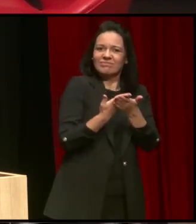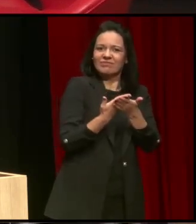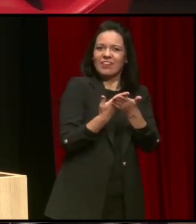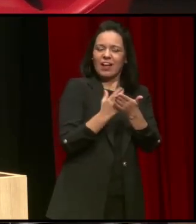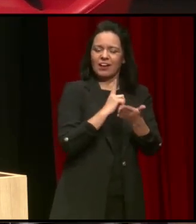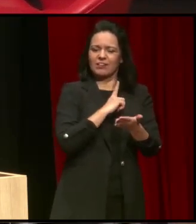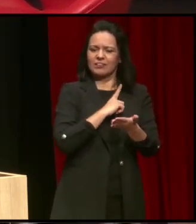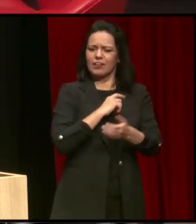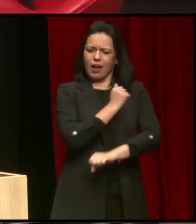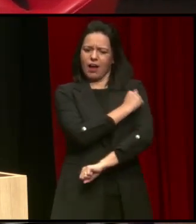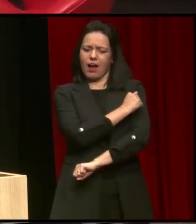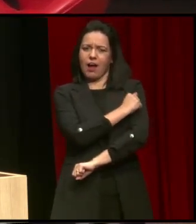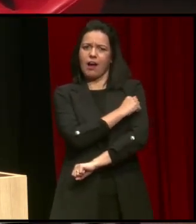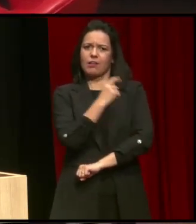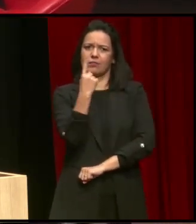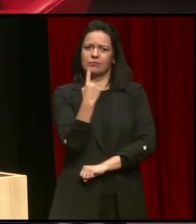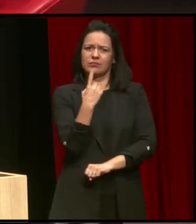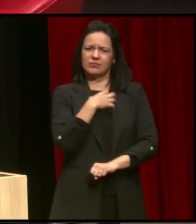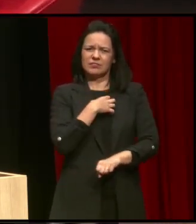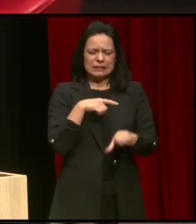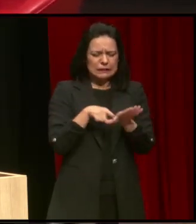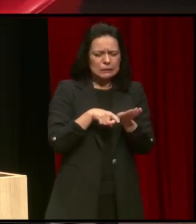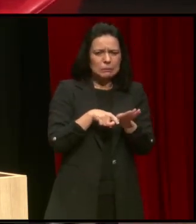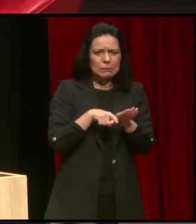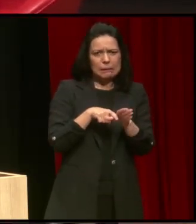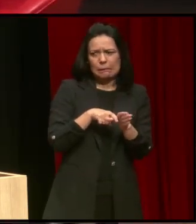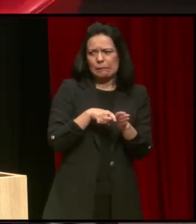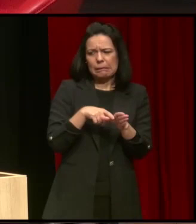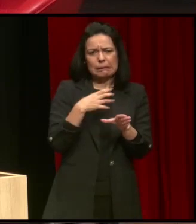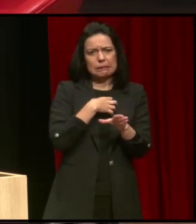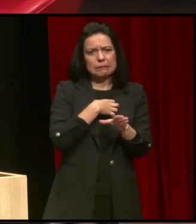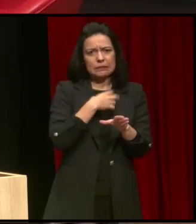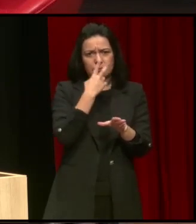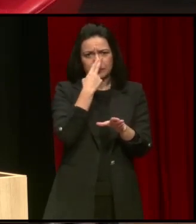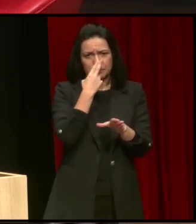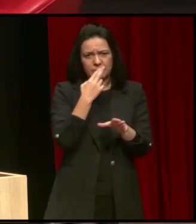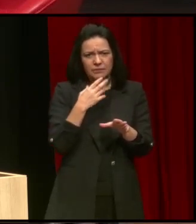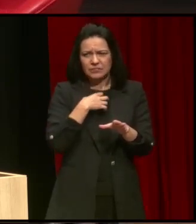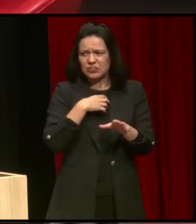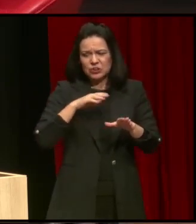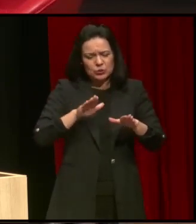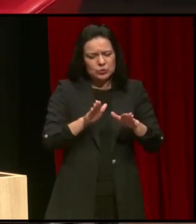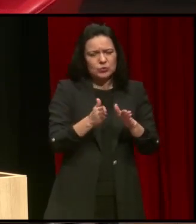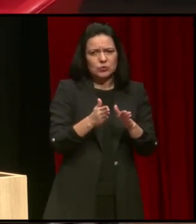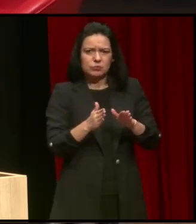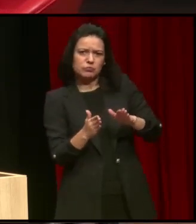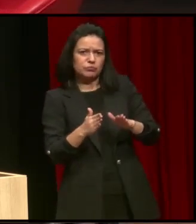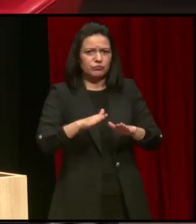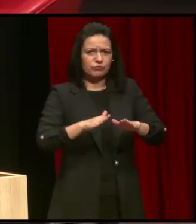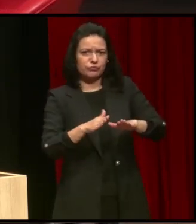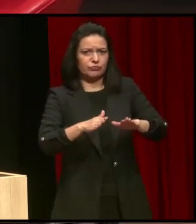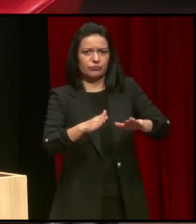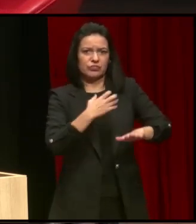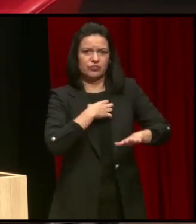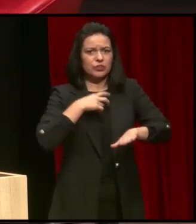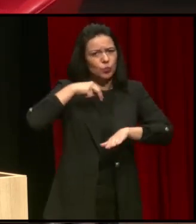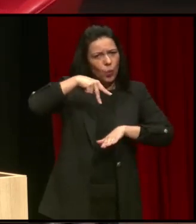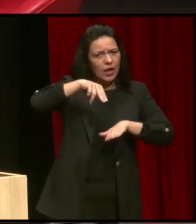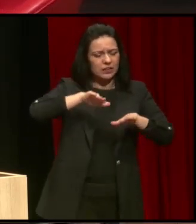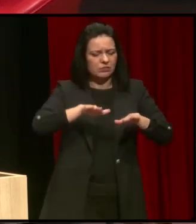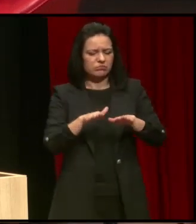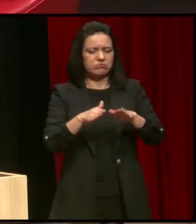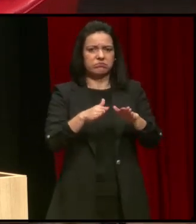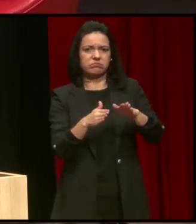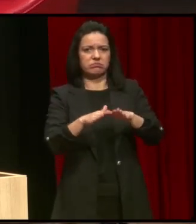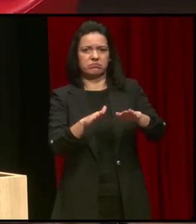um aluno no seminário que ele tinha o pé torto, ele tinha um pé assim virado, ó, o pé direito dele era para dentro, assim, ó, ele caminhava assim. Ó.